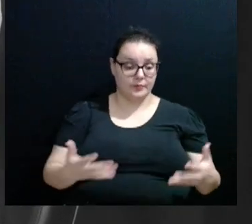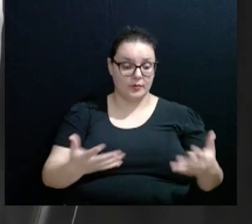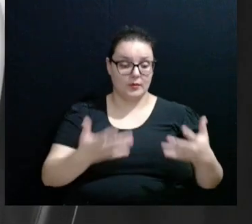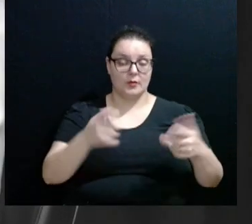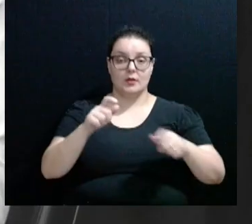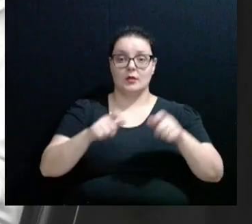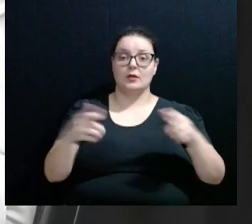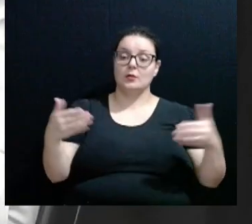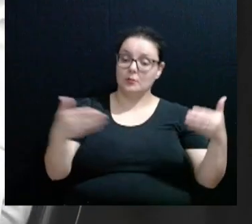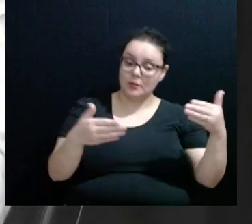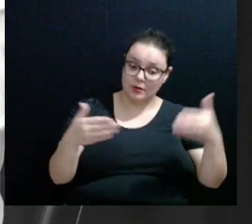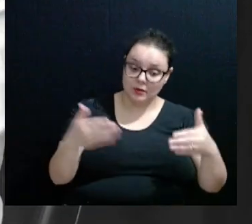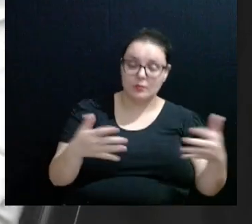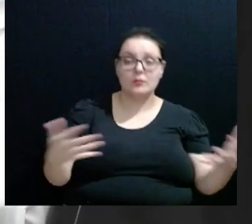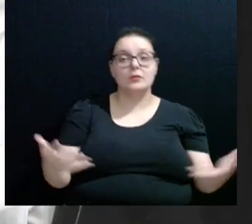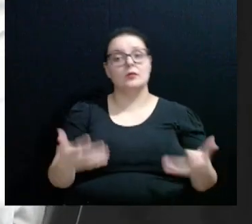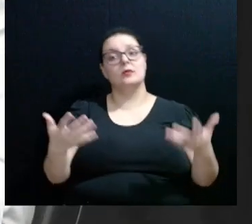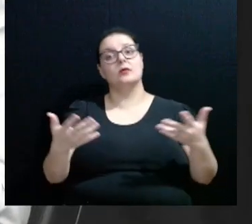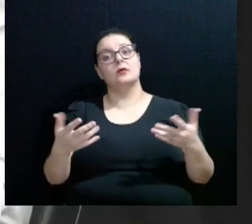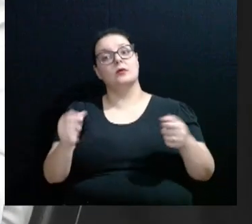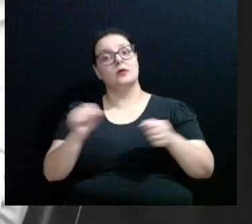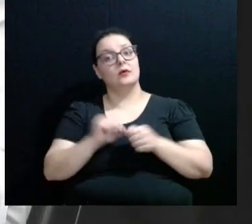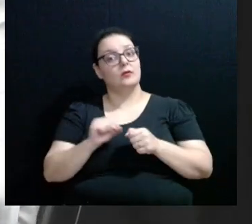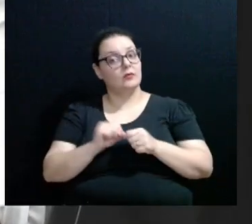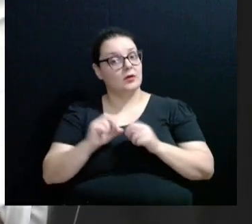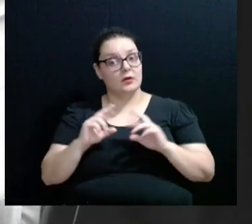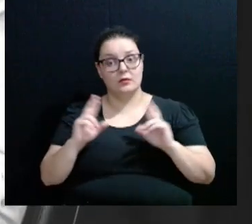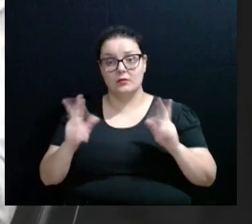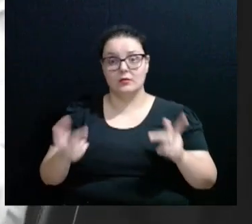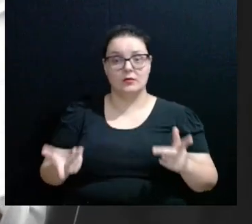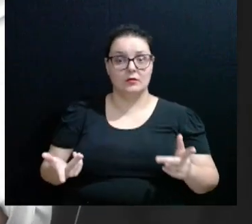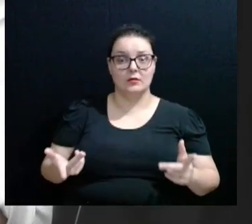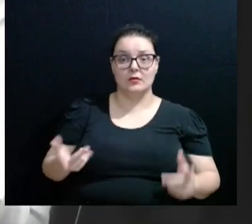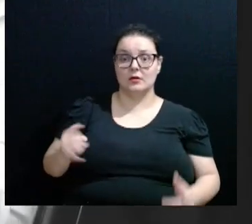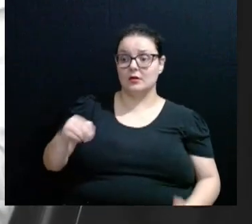pessoas sejam os instrumentistas,